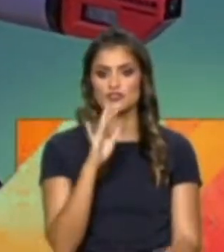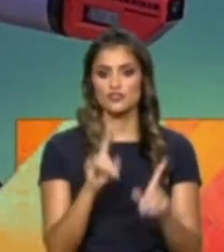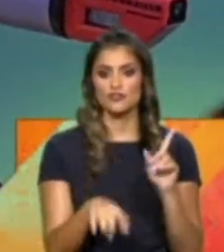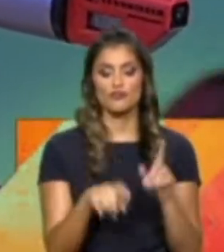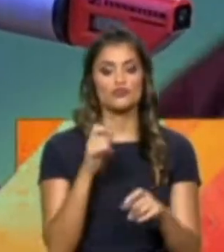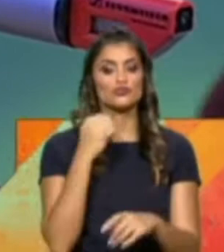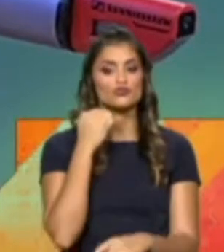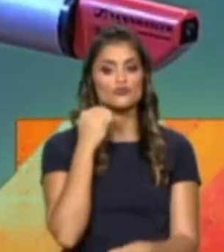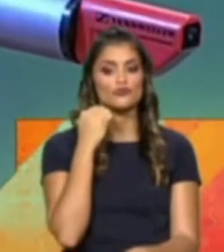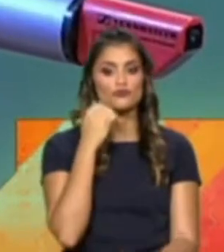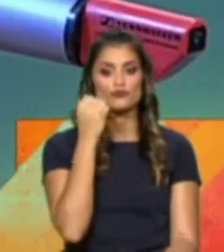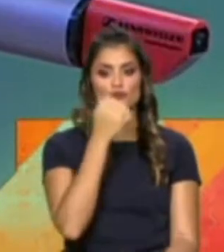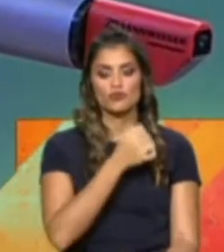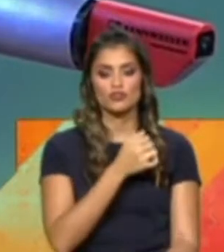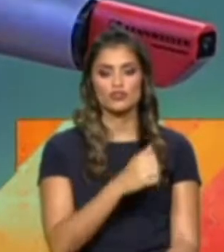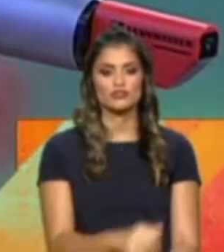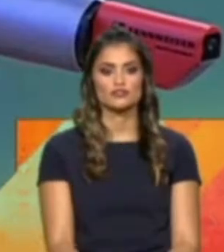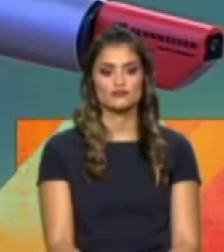dor.